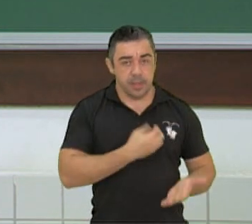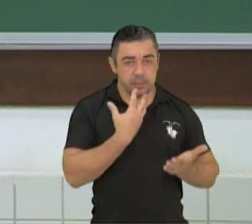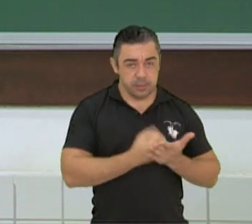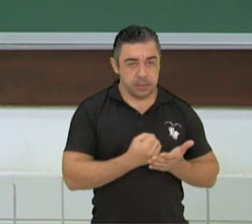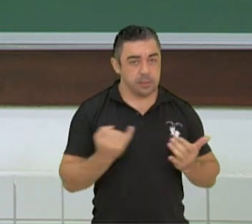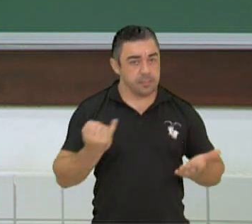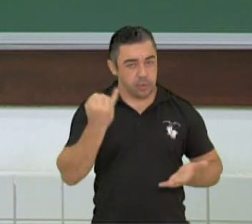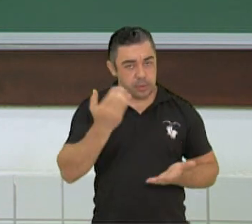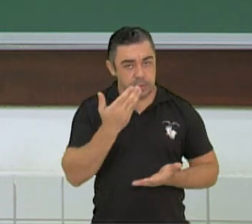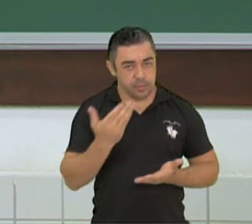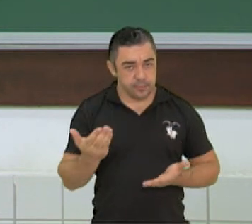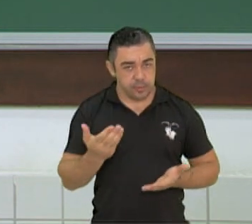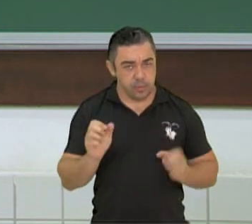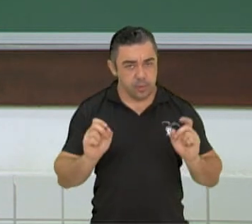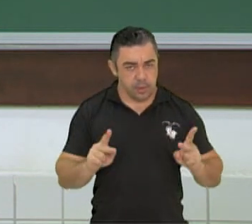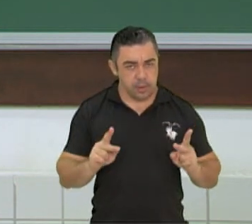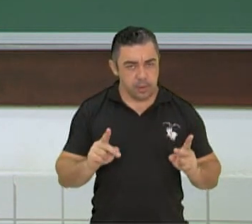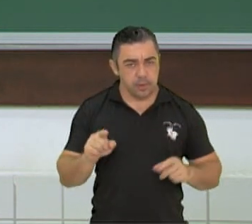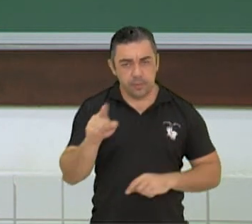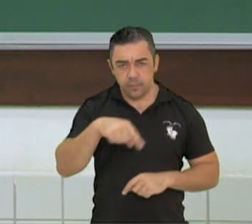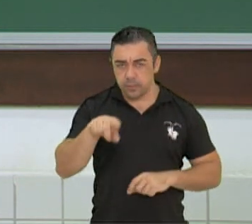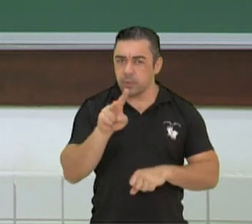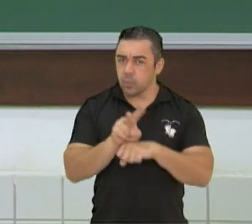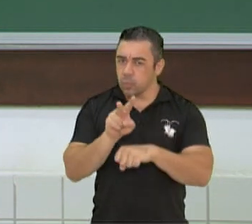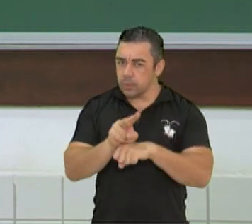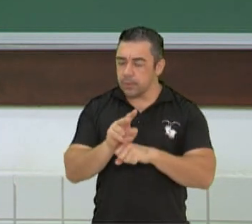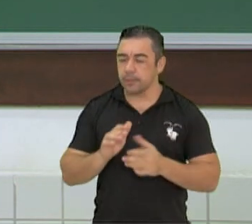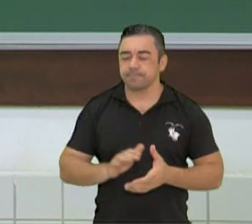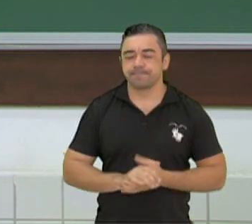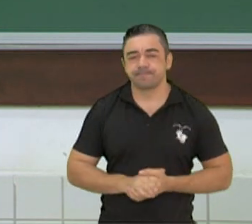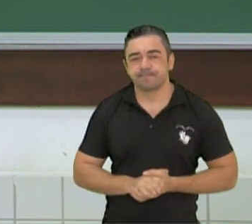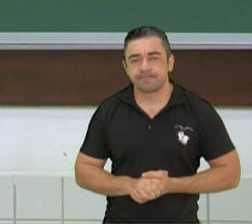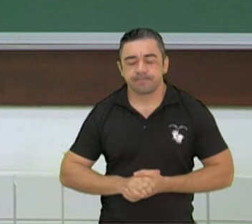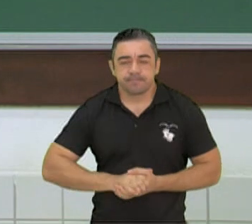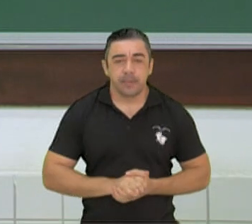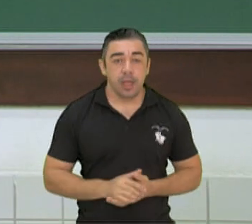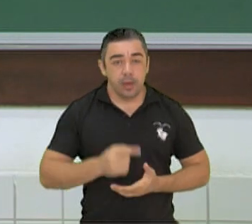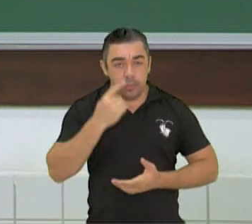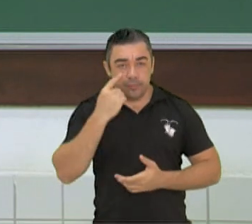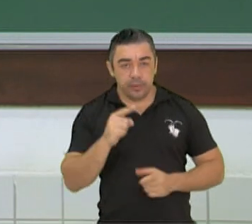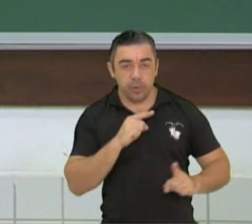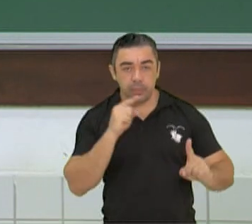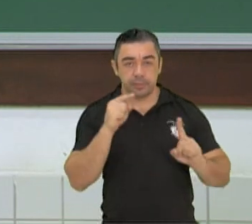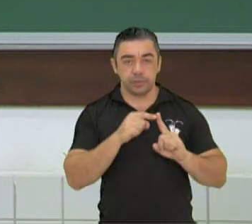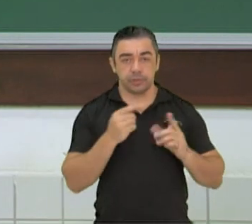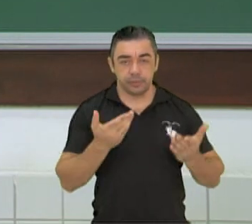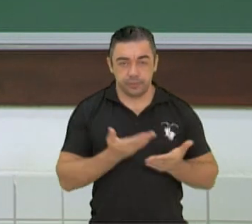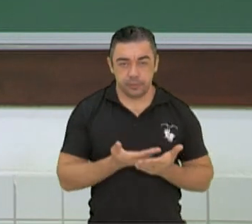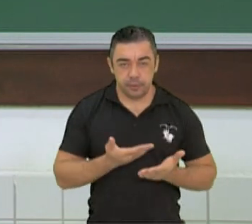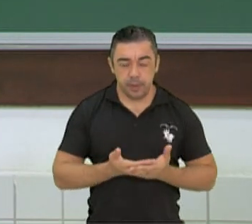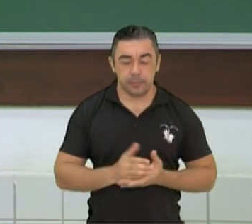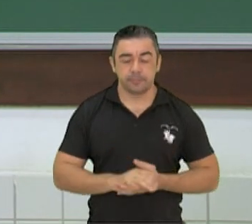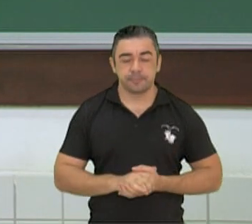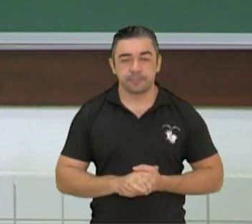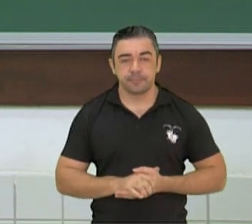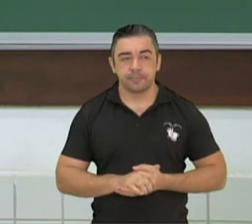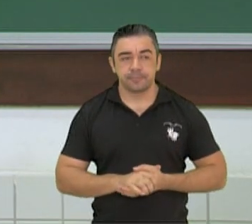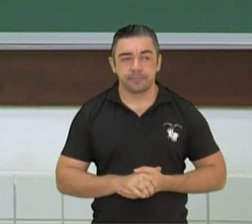muito importante, ok? E se cuidem aí. Então vamos lá aos nossos objetivos das nossas